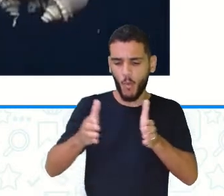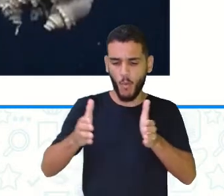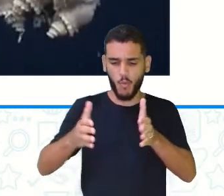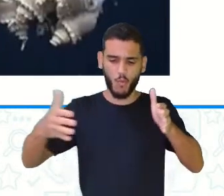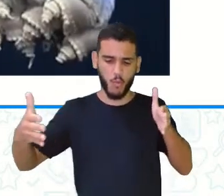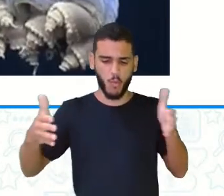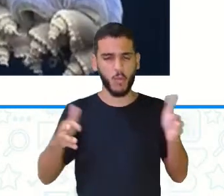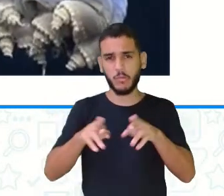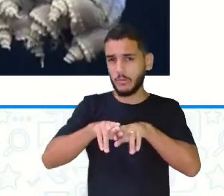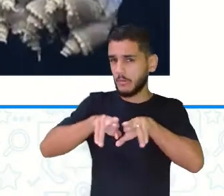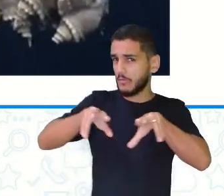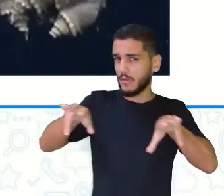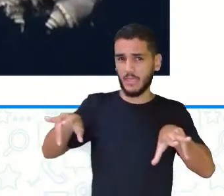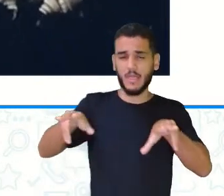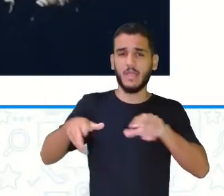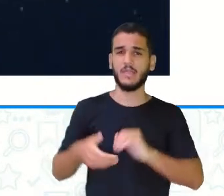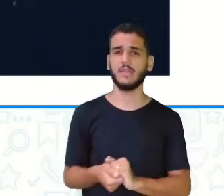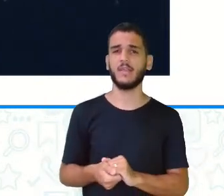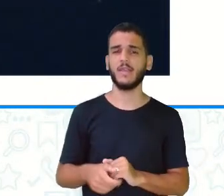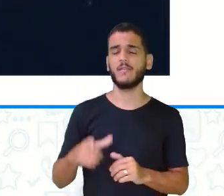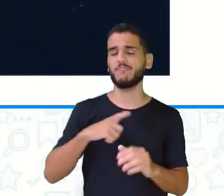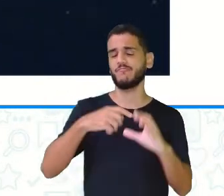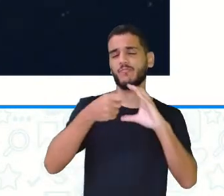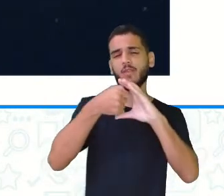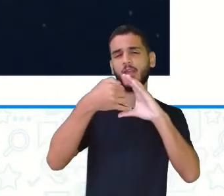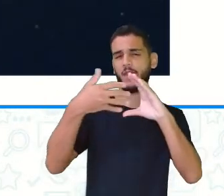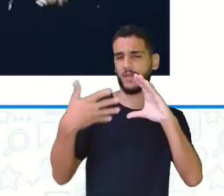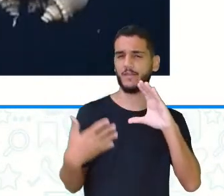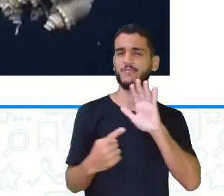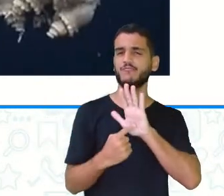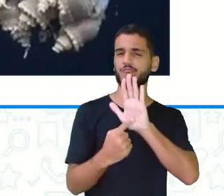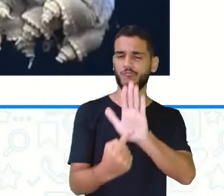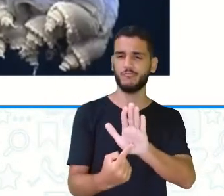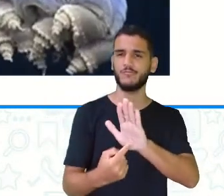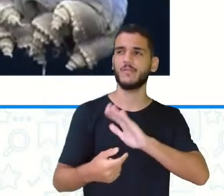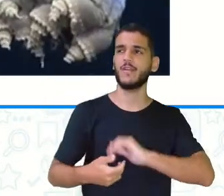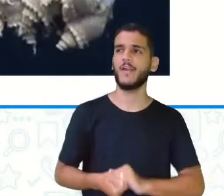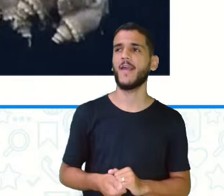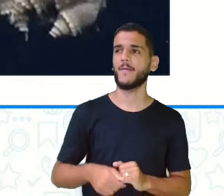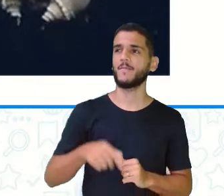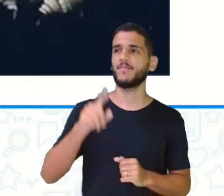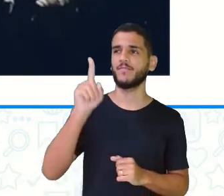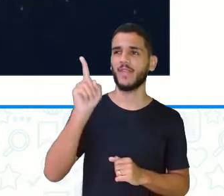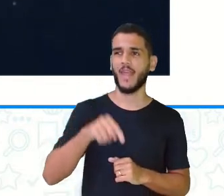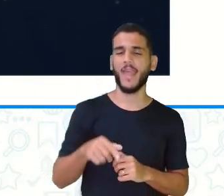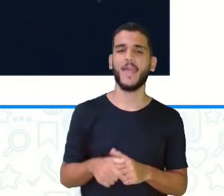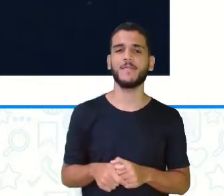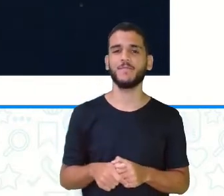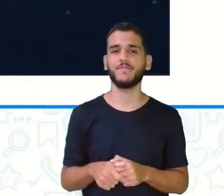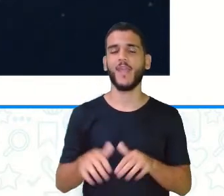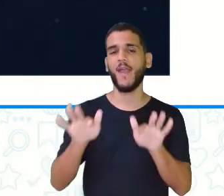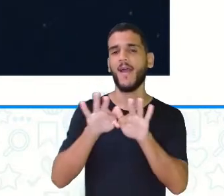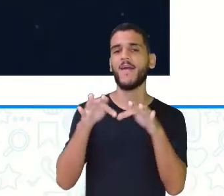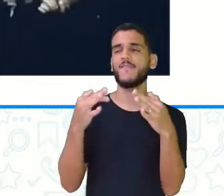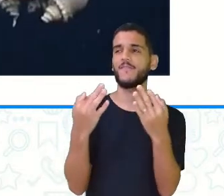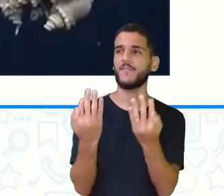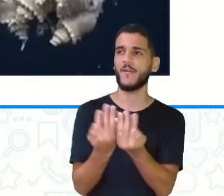Eu estou trazendo um pouquinho dessas características aqui para vocês. Ele faz parte dessa família aqui,